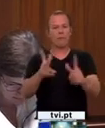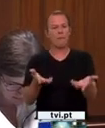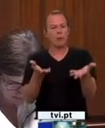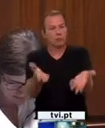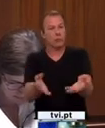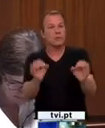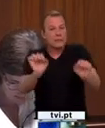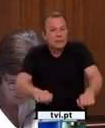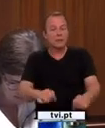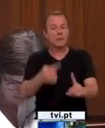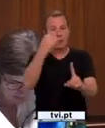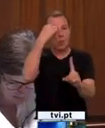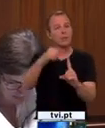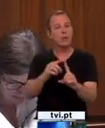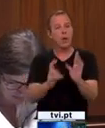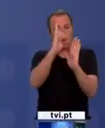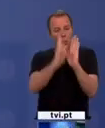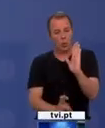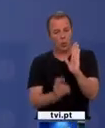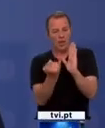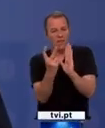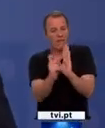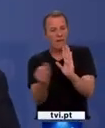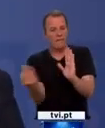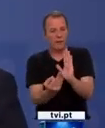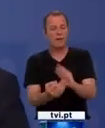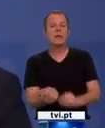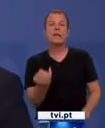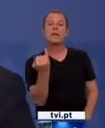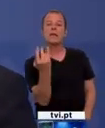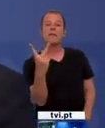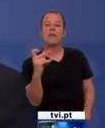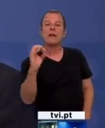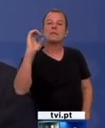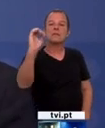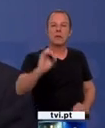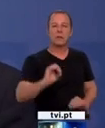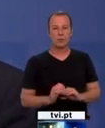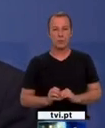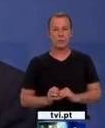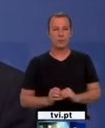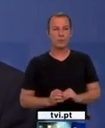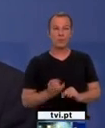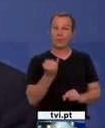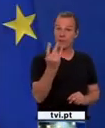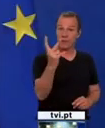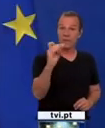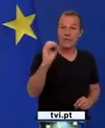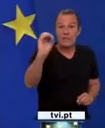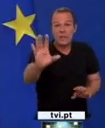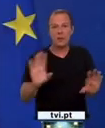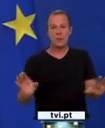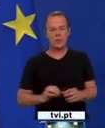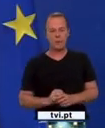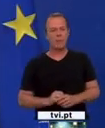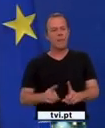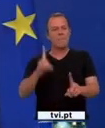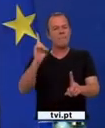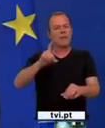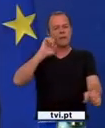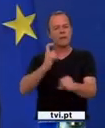fim com uma redução do IVA. Do IVA zero. IVA zero. E temos que